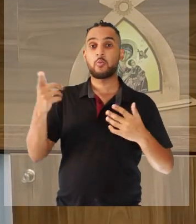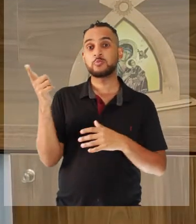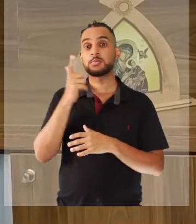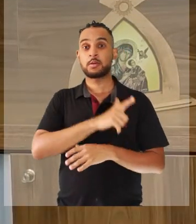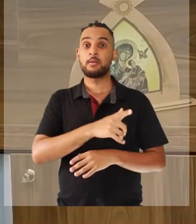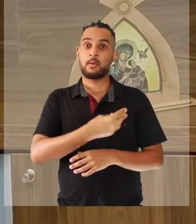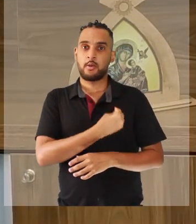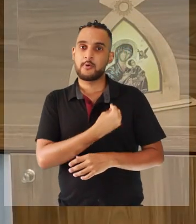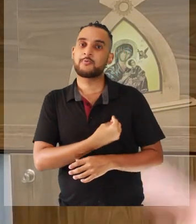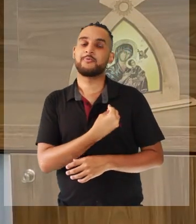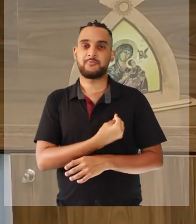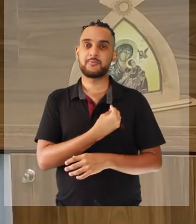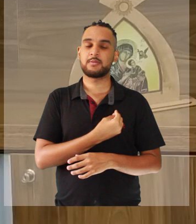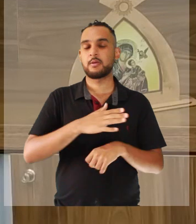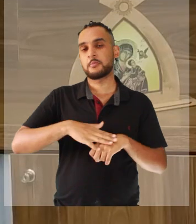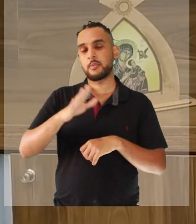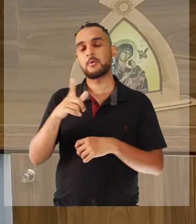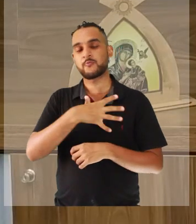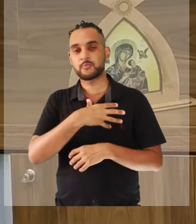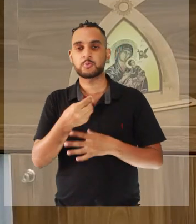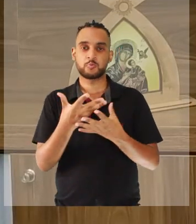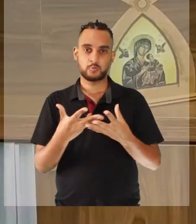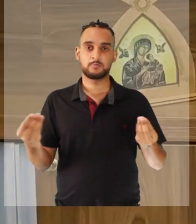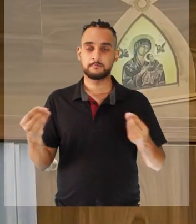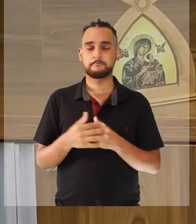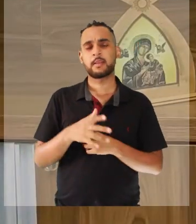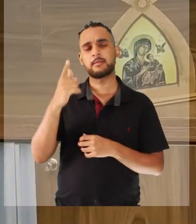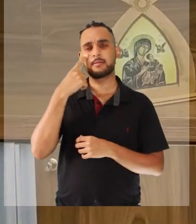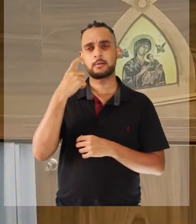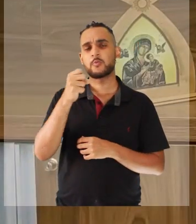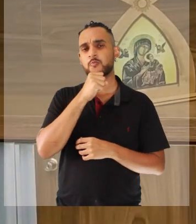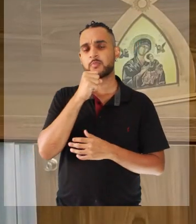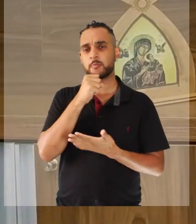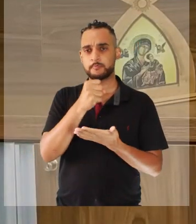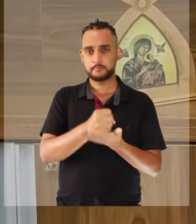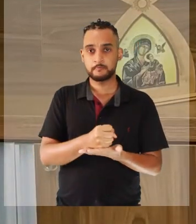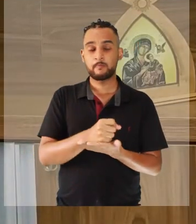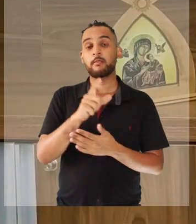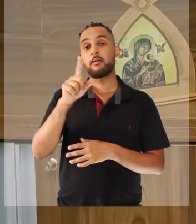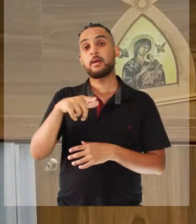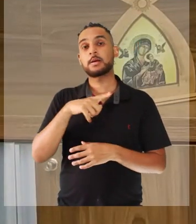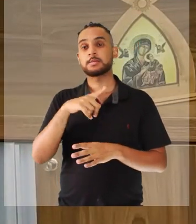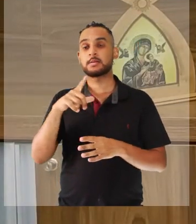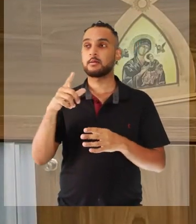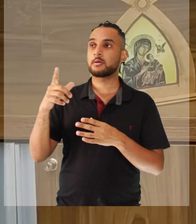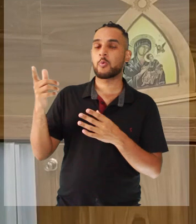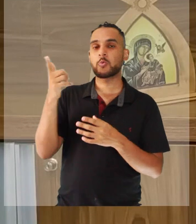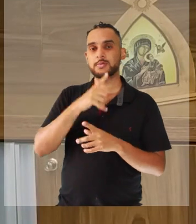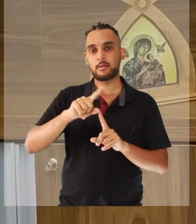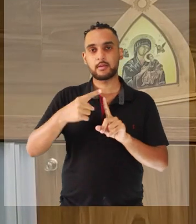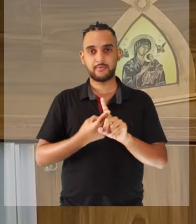que pede por si mesmo a abertura à vida, à fecundidade. Isso é tão interessante que no Antigo Testamento